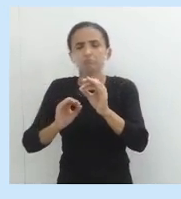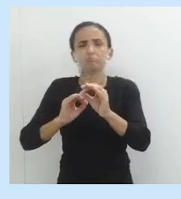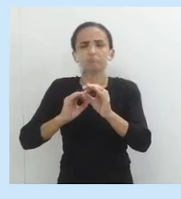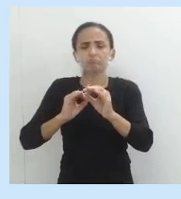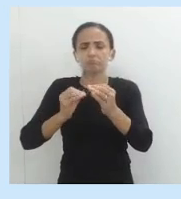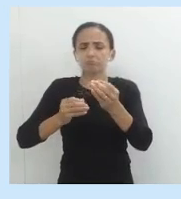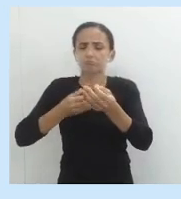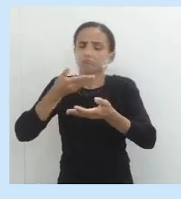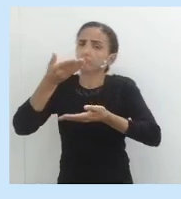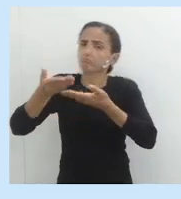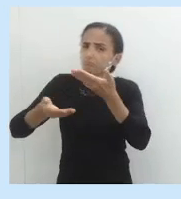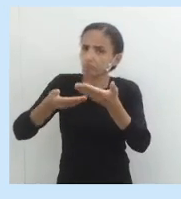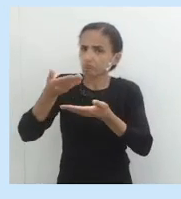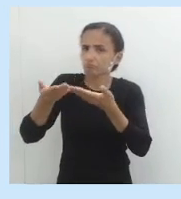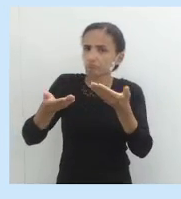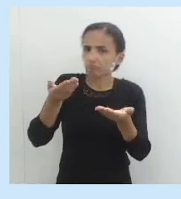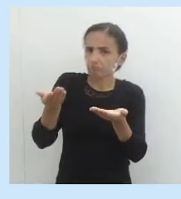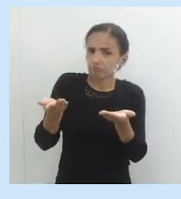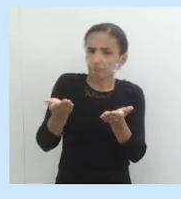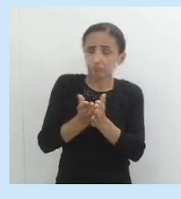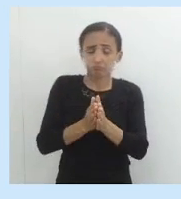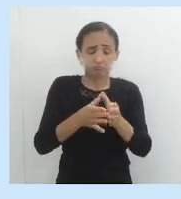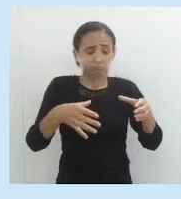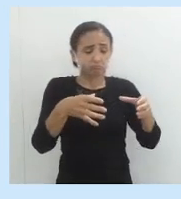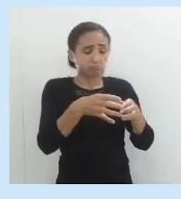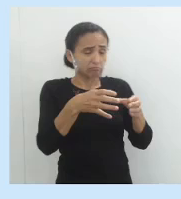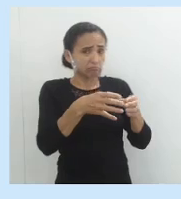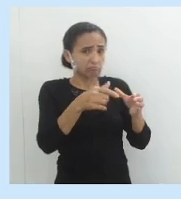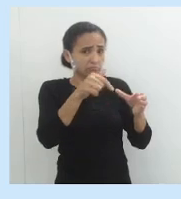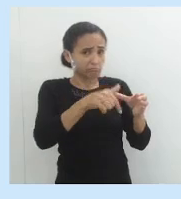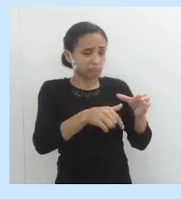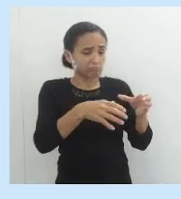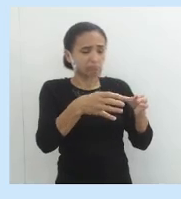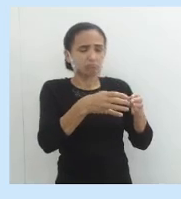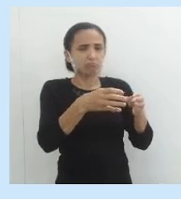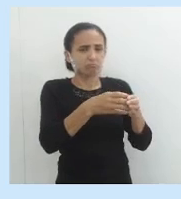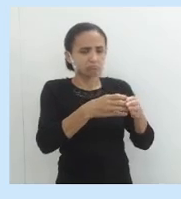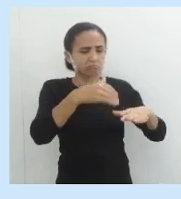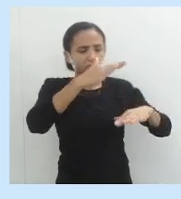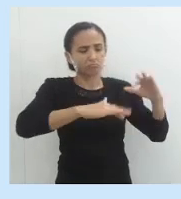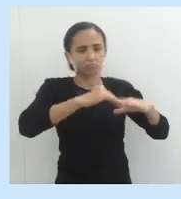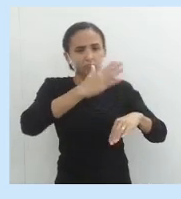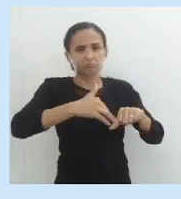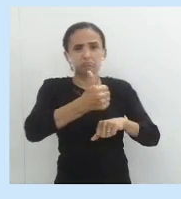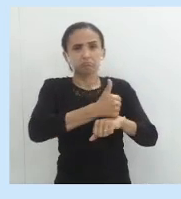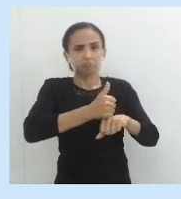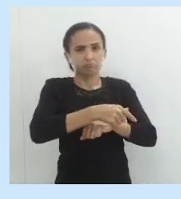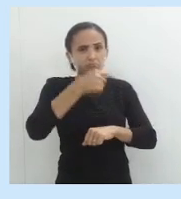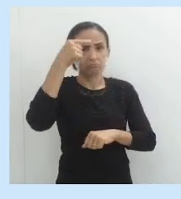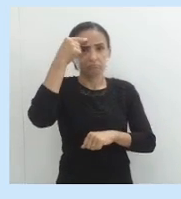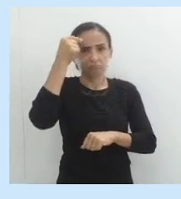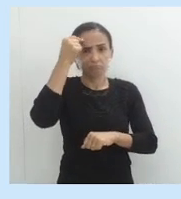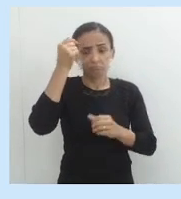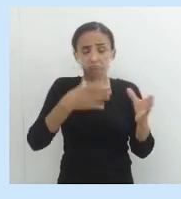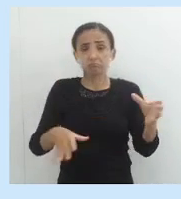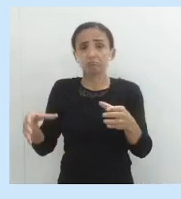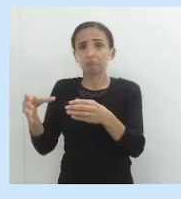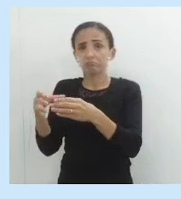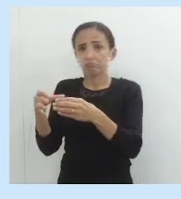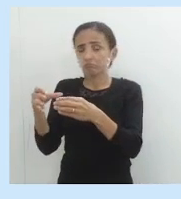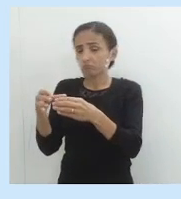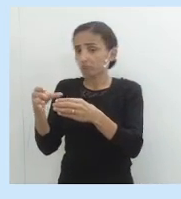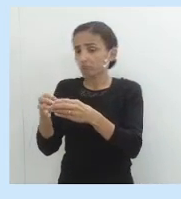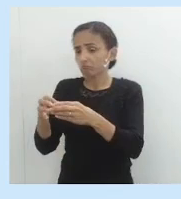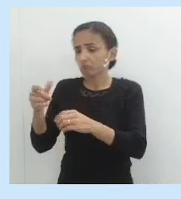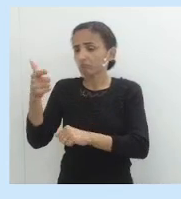o passar do tempo foi se tendo a separação. E tem os artistas que que aprenderam o ofício da arte,